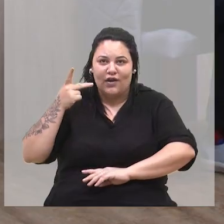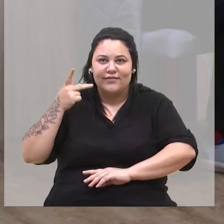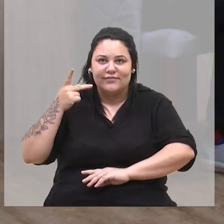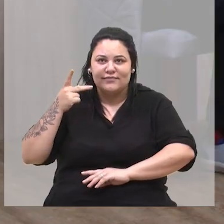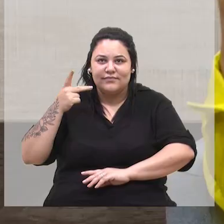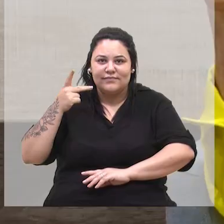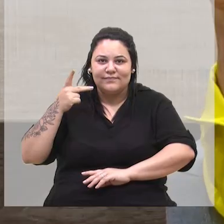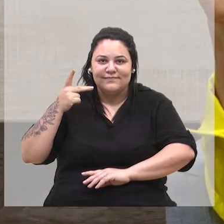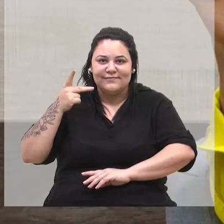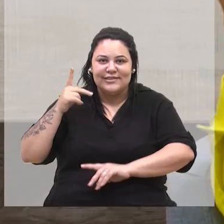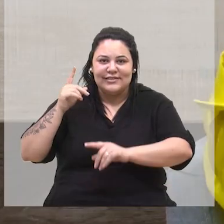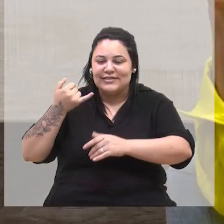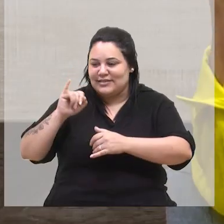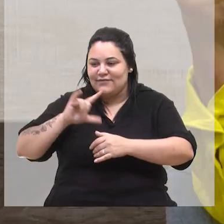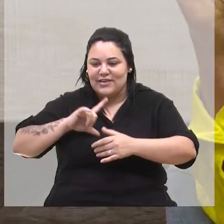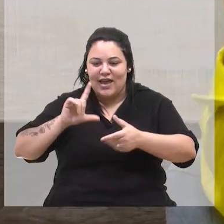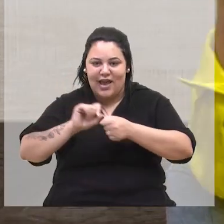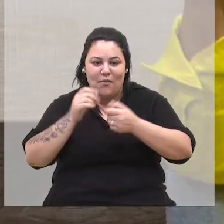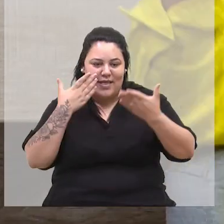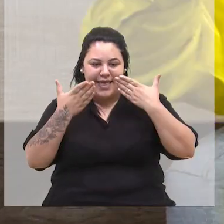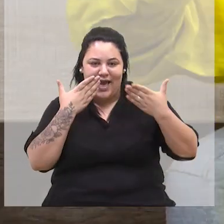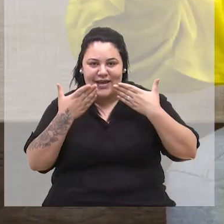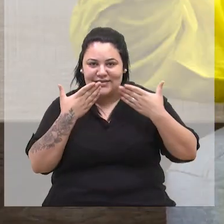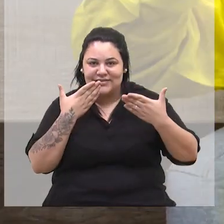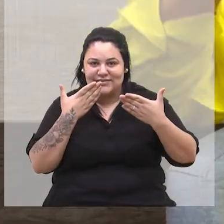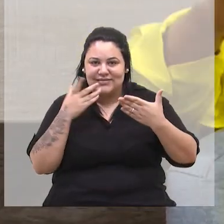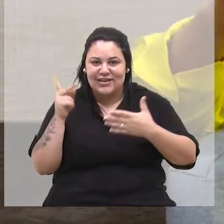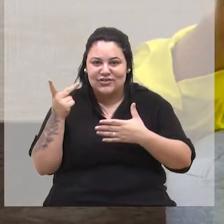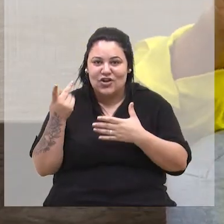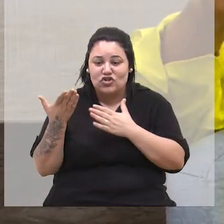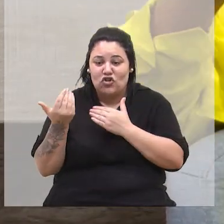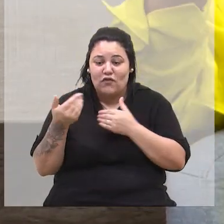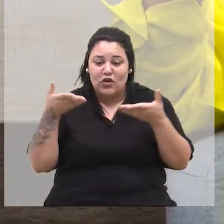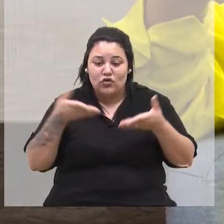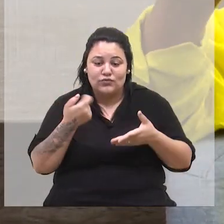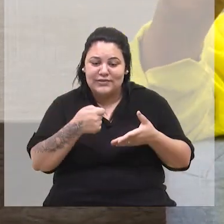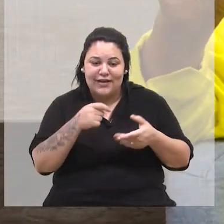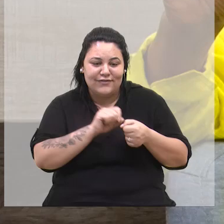nossa história que está nesse livro, se eu fosse fazer a história das jovens de hoje,